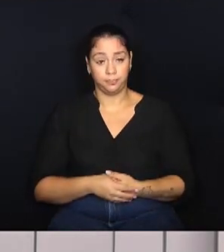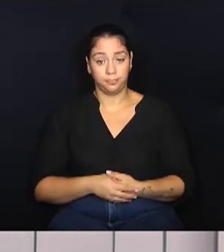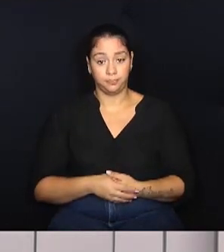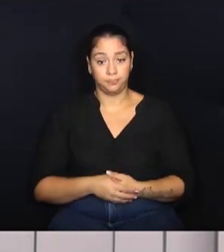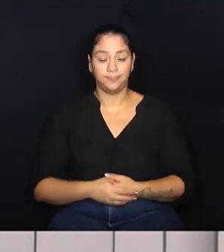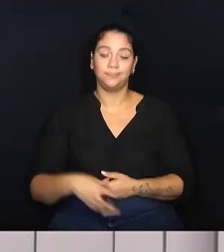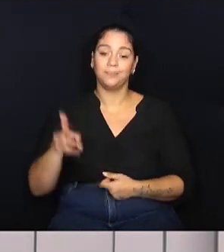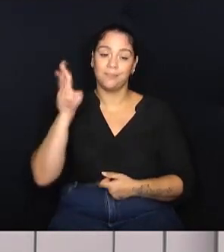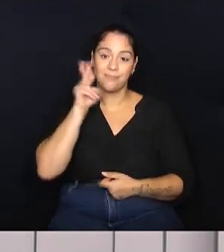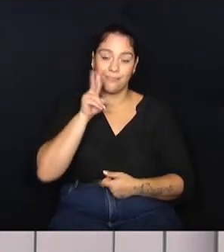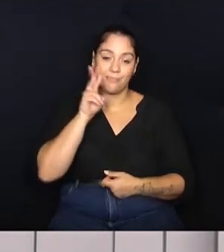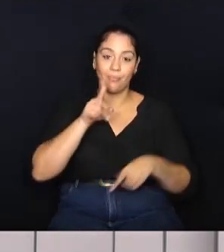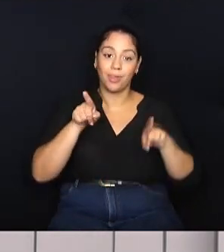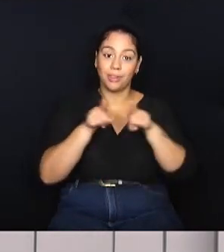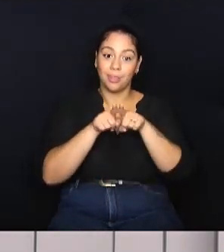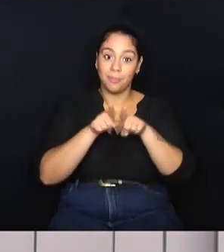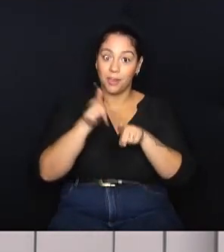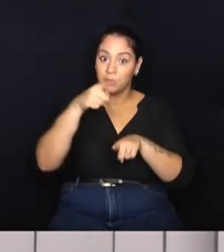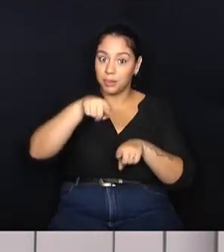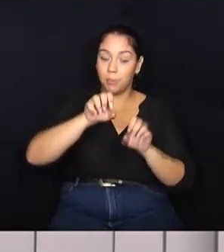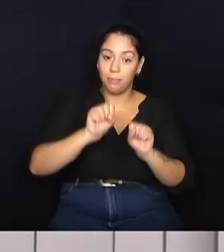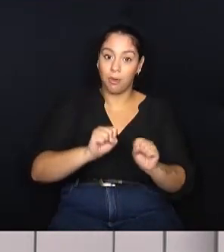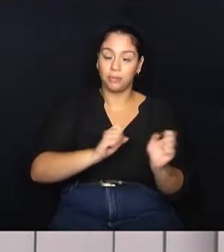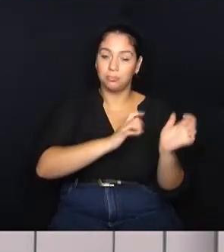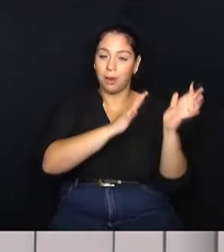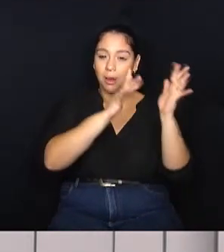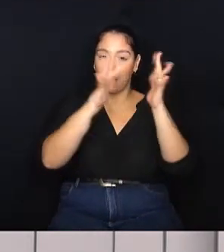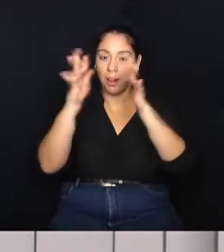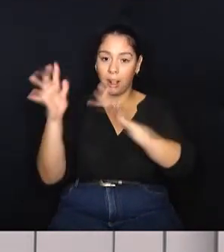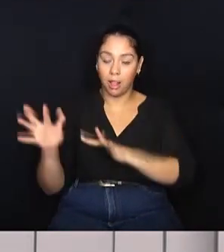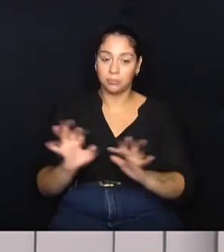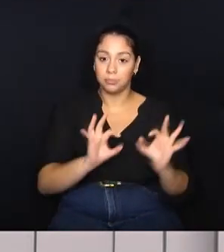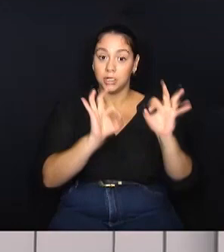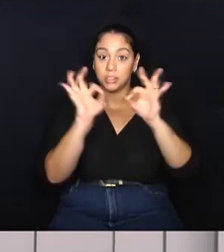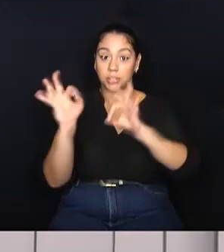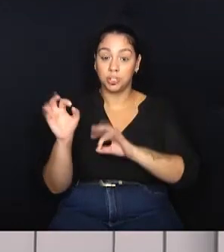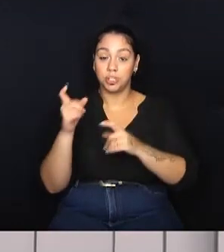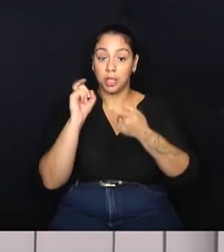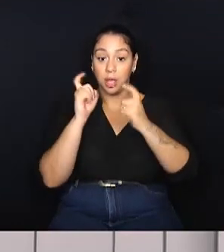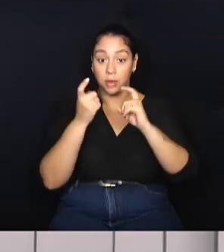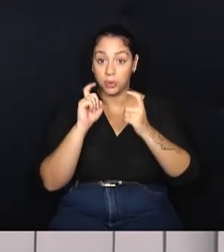Lembrando que você pode assistir na íntegra toda a discussão